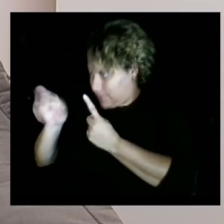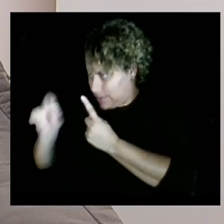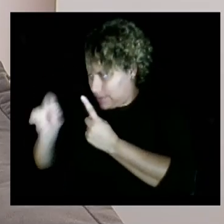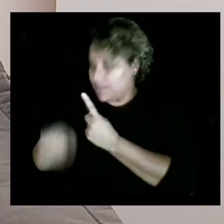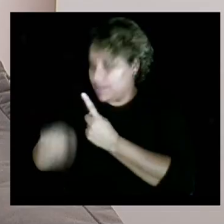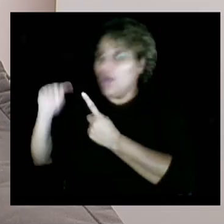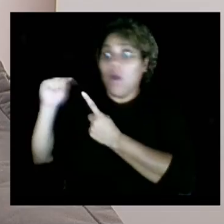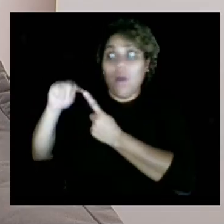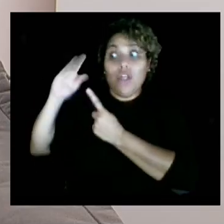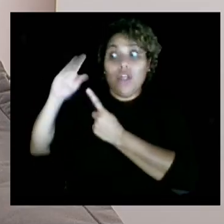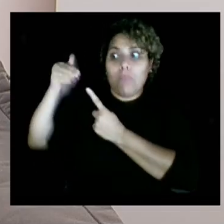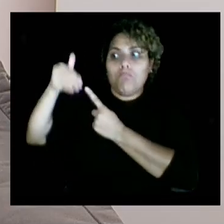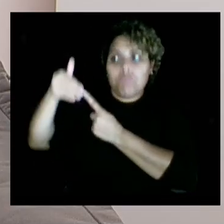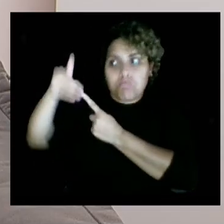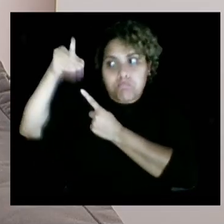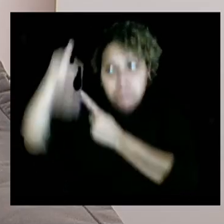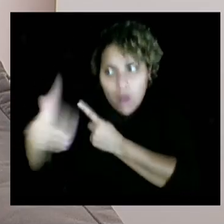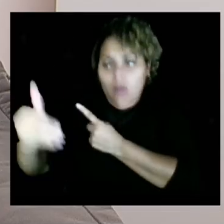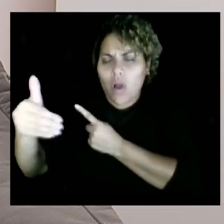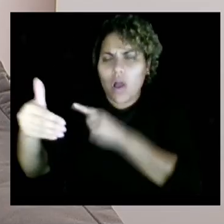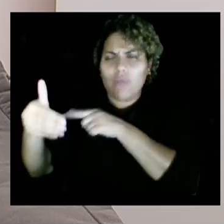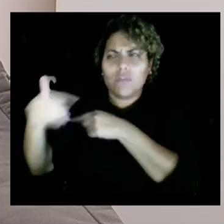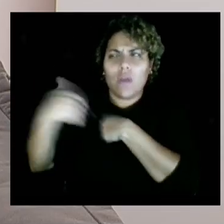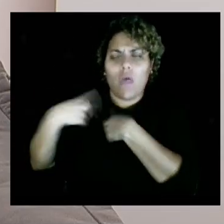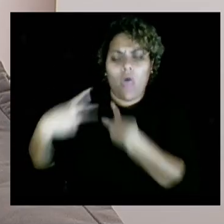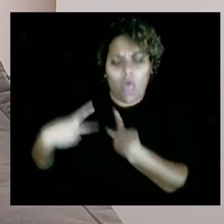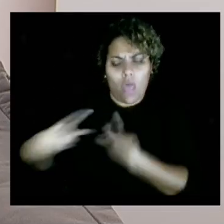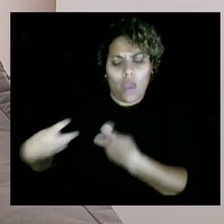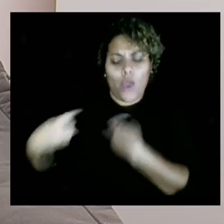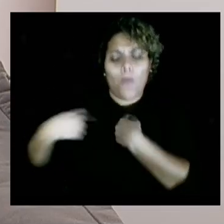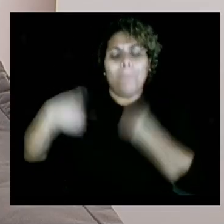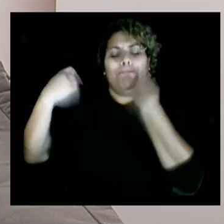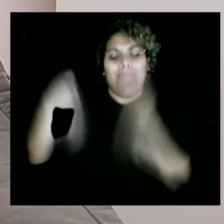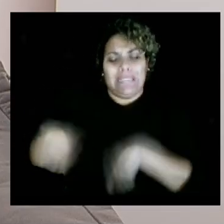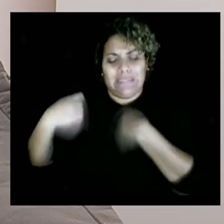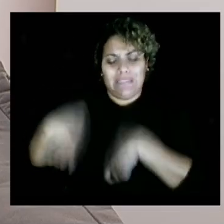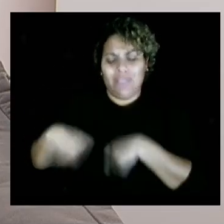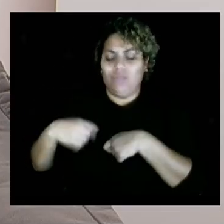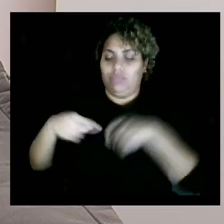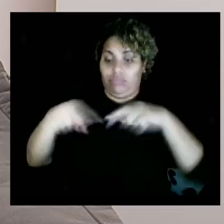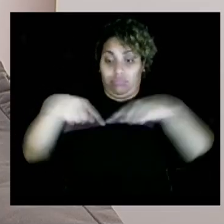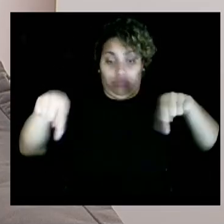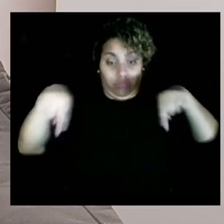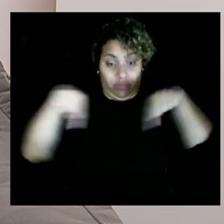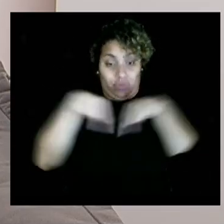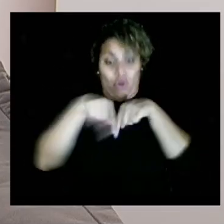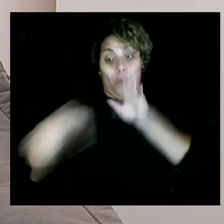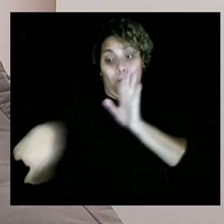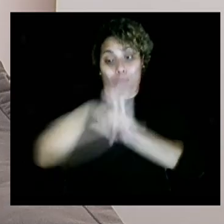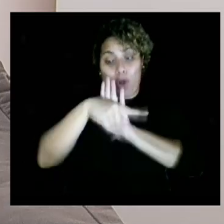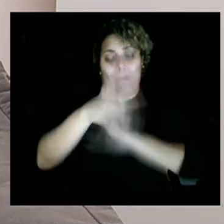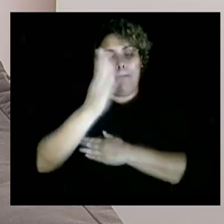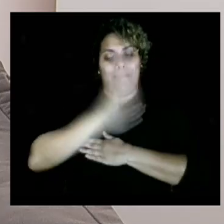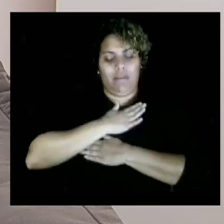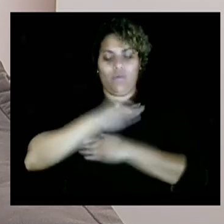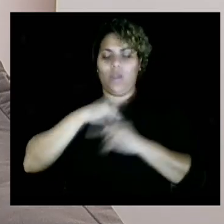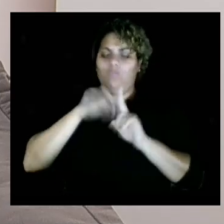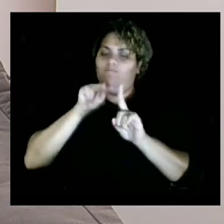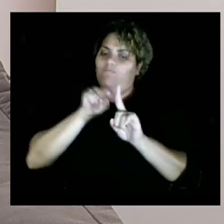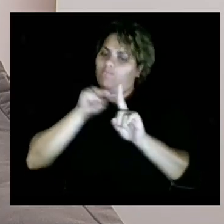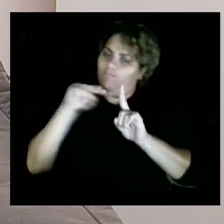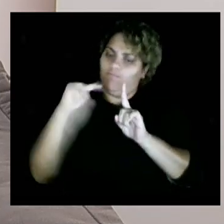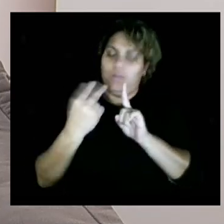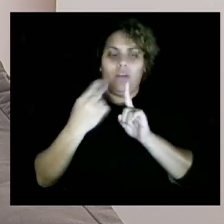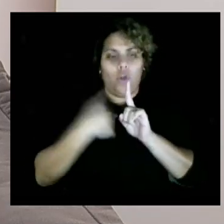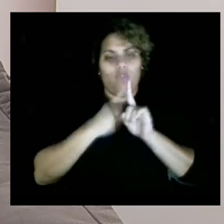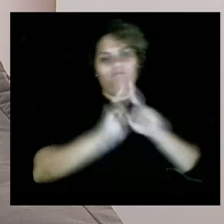disse, eu preciso ter um espaço, eu preciso ser protagonista do meu negócio? A partir